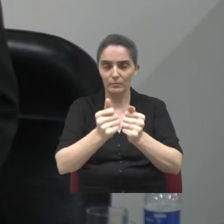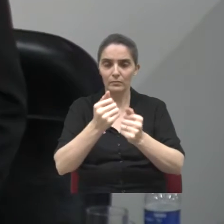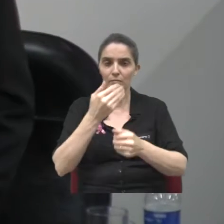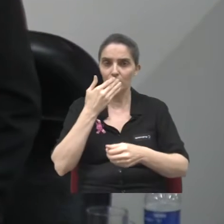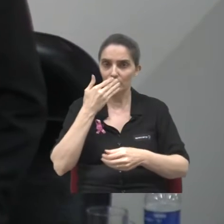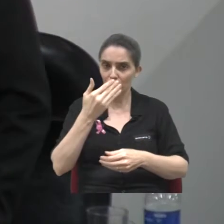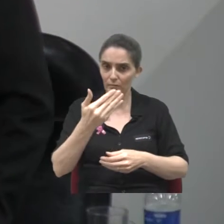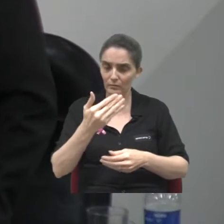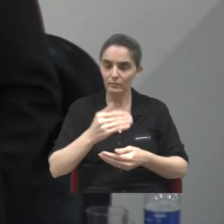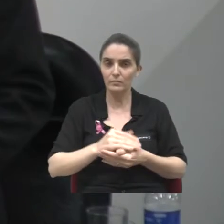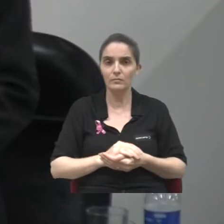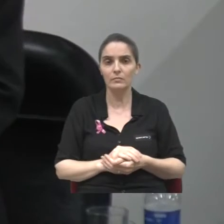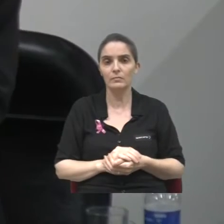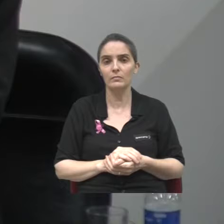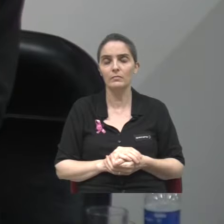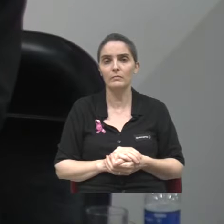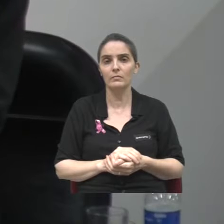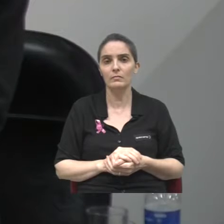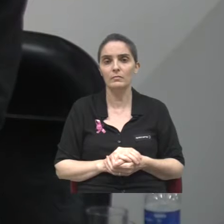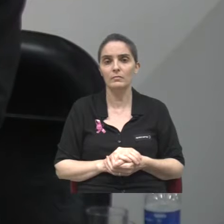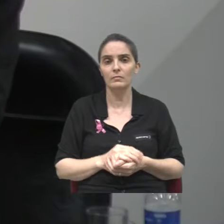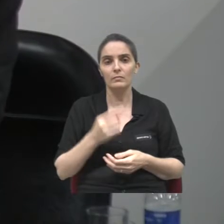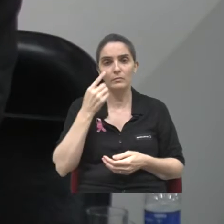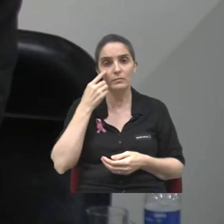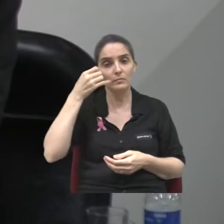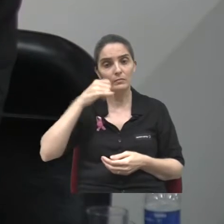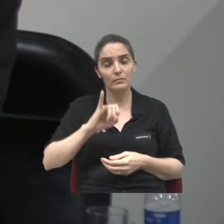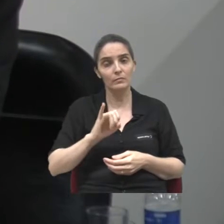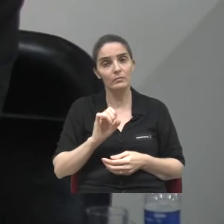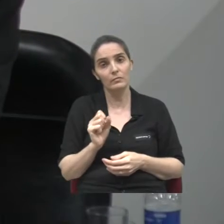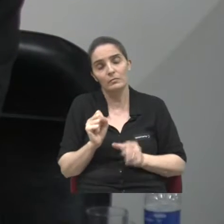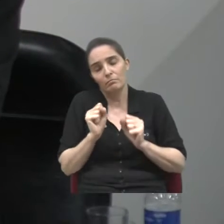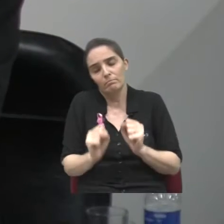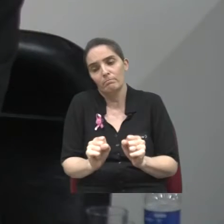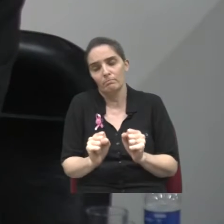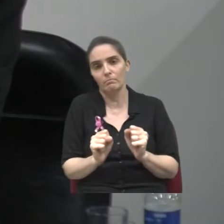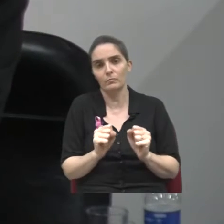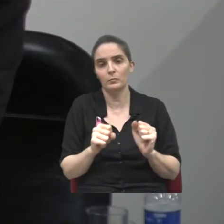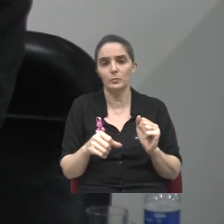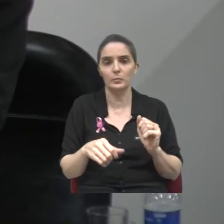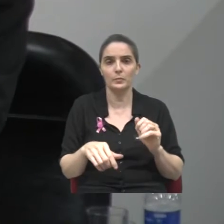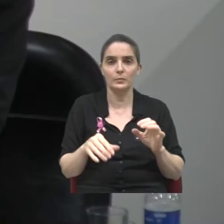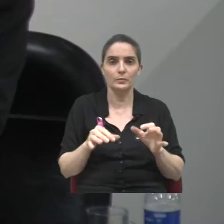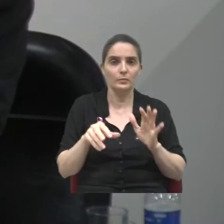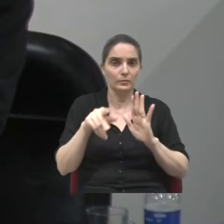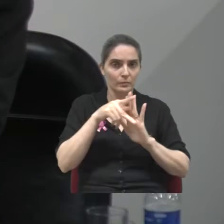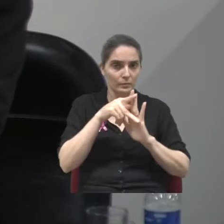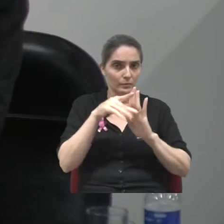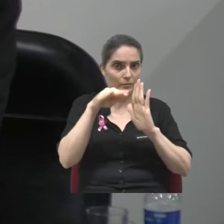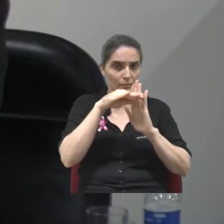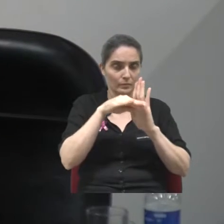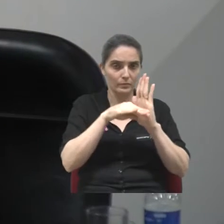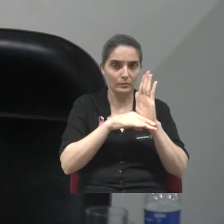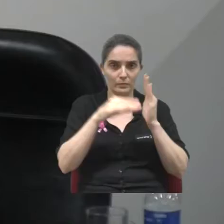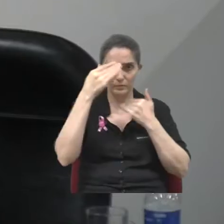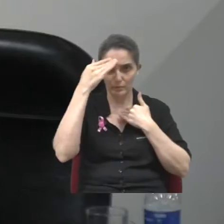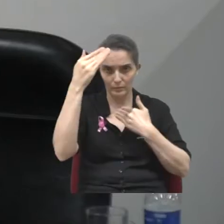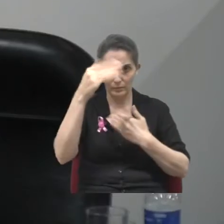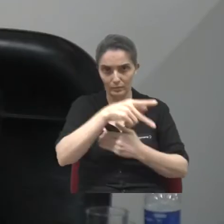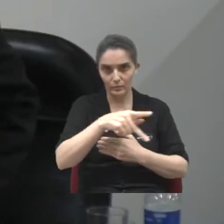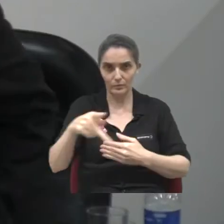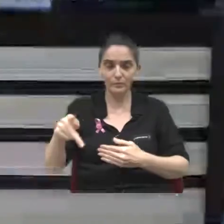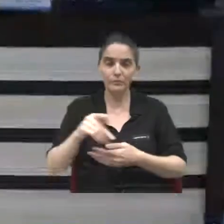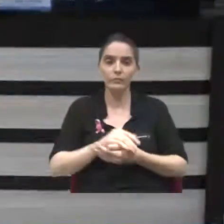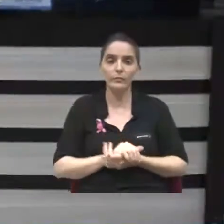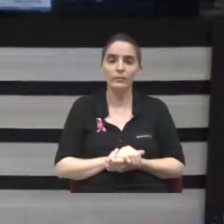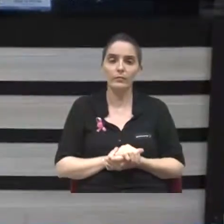talvez ver a possibilidade de colocar o meu projeto na pauta. Obrigado, senhor presidente. Muito